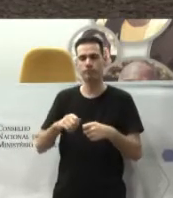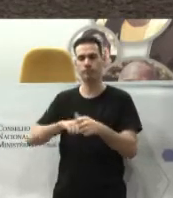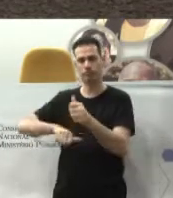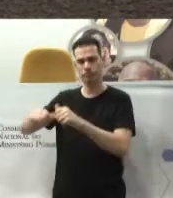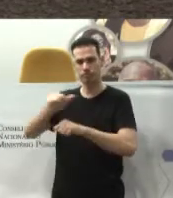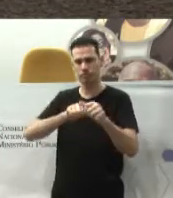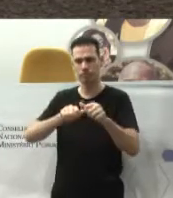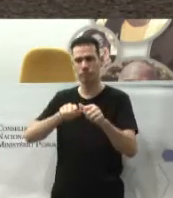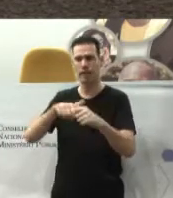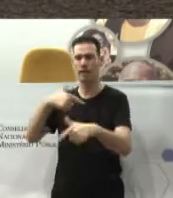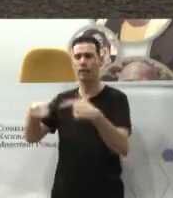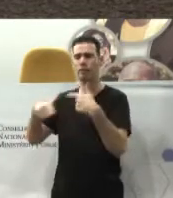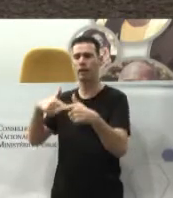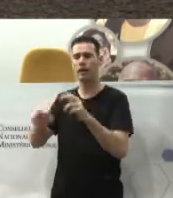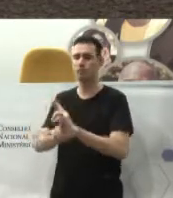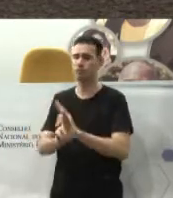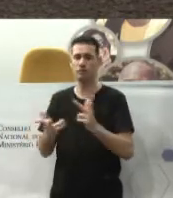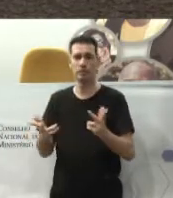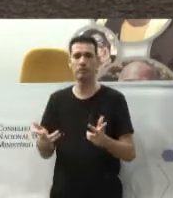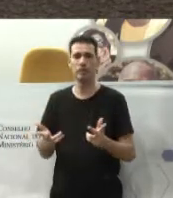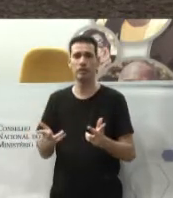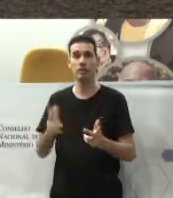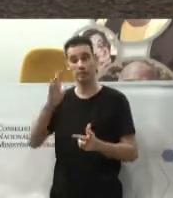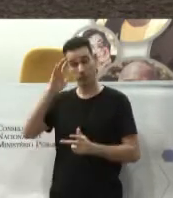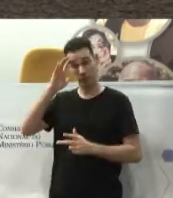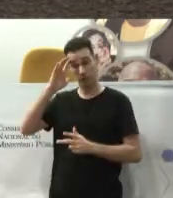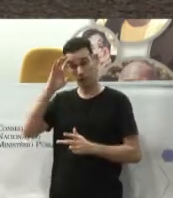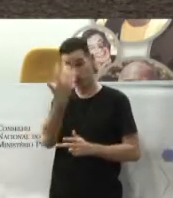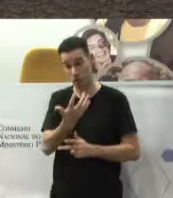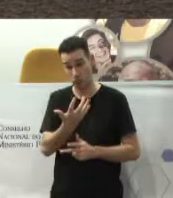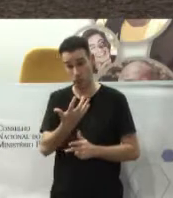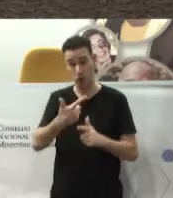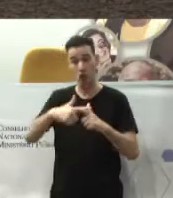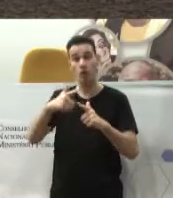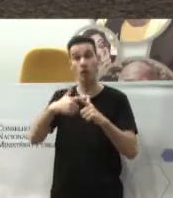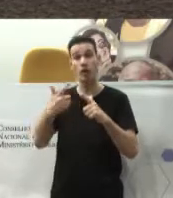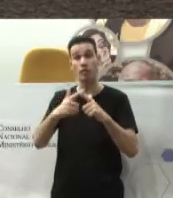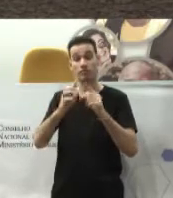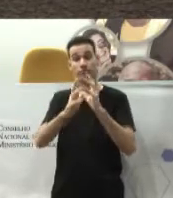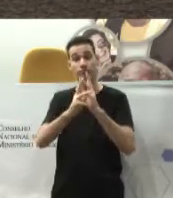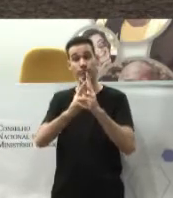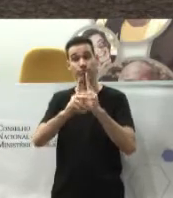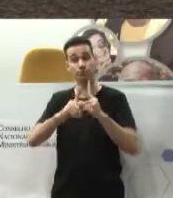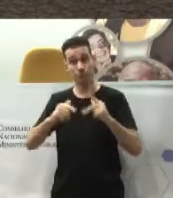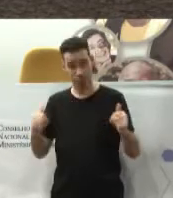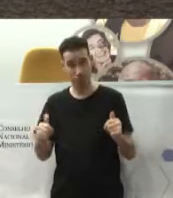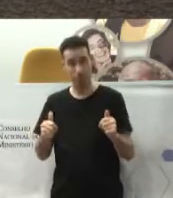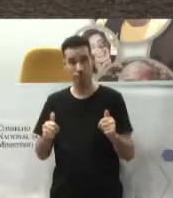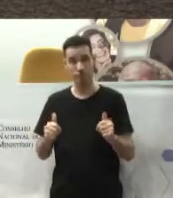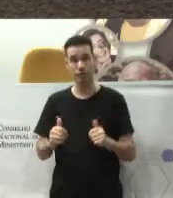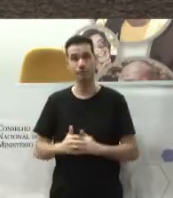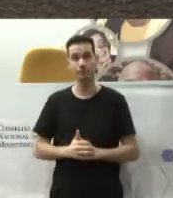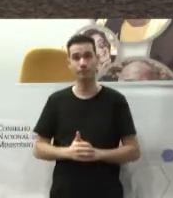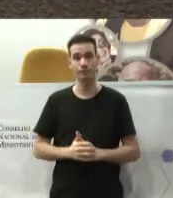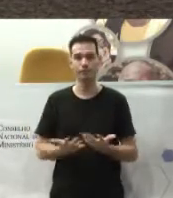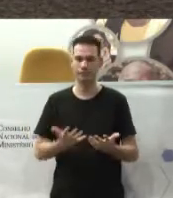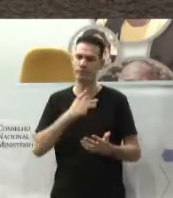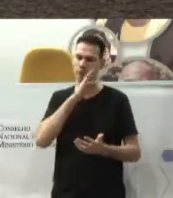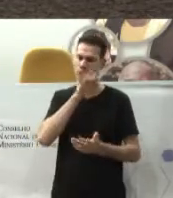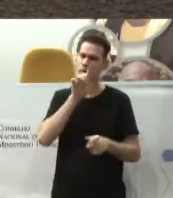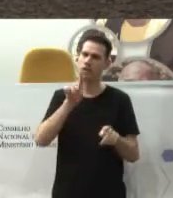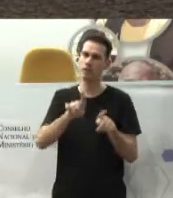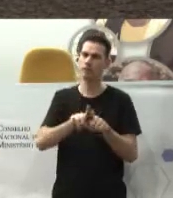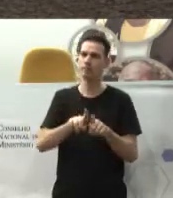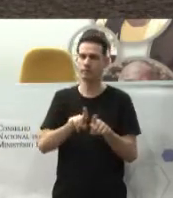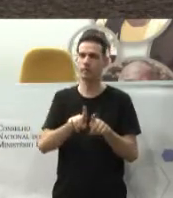outra maneira e isso resolva a causa do problema. Ainda que, e esse é o lado ruim, tu tem um lado ruim